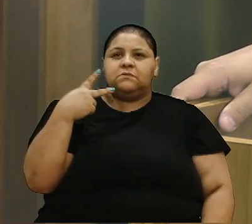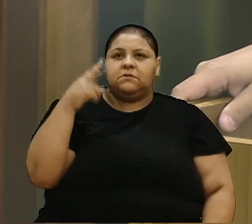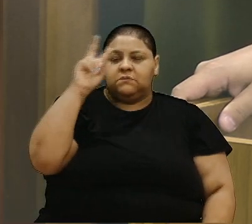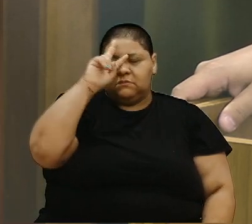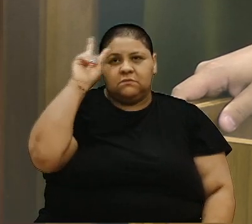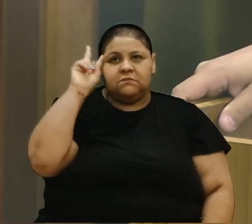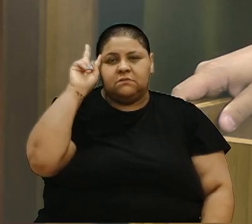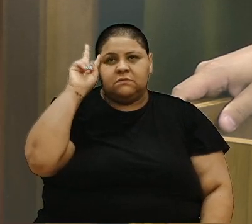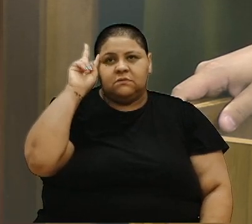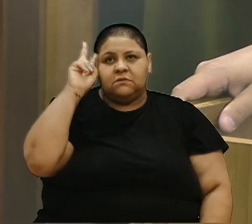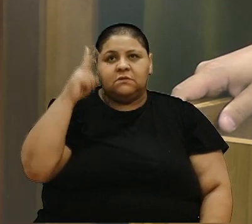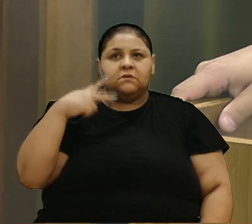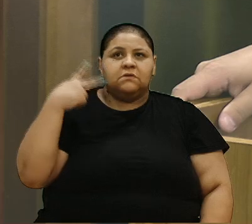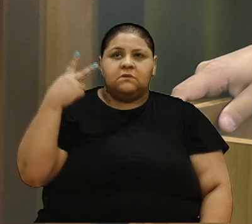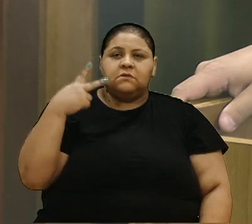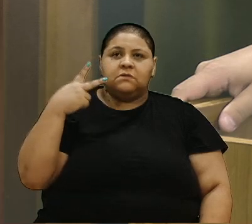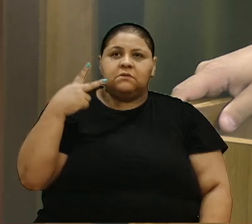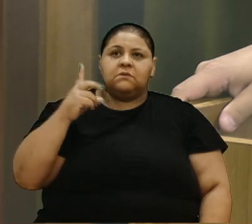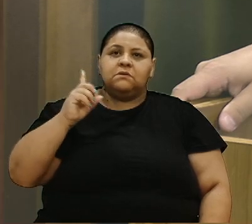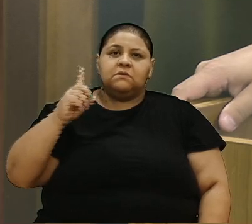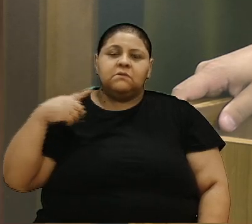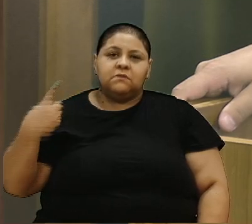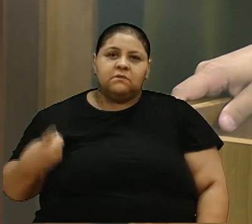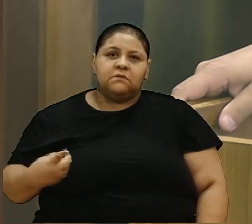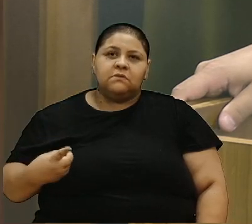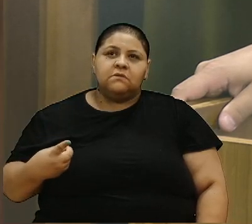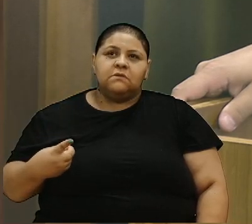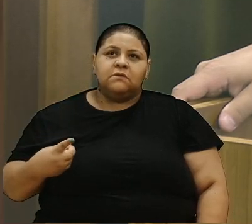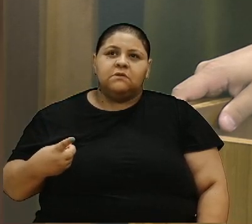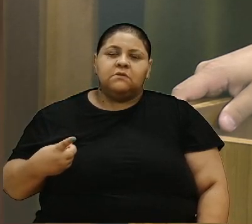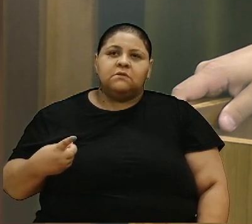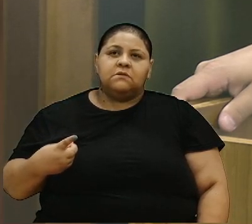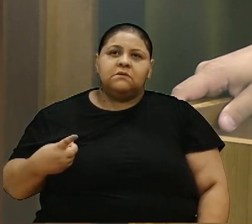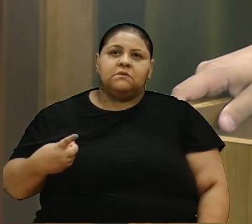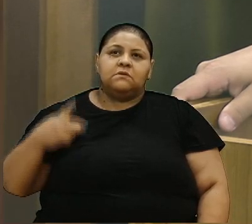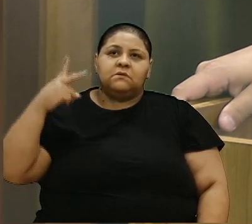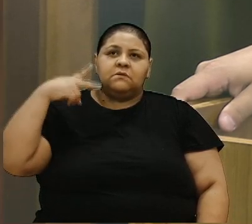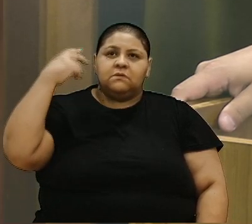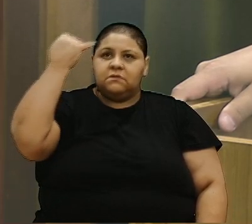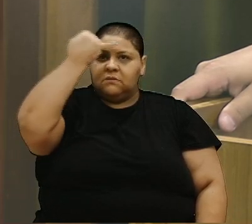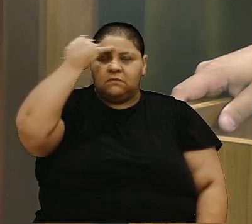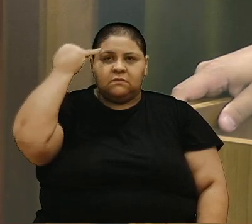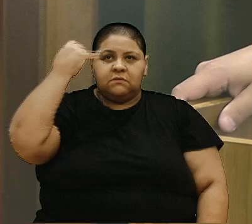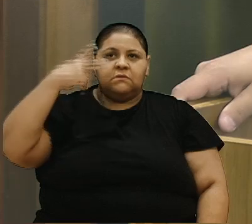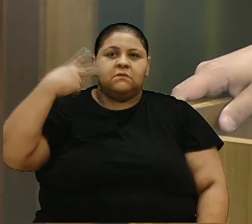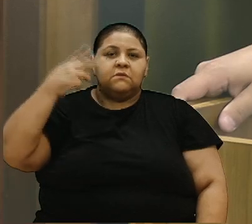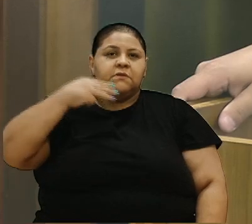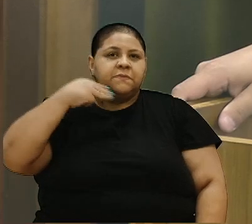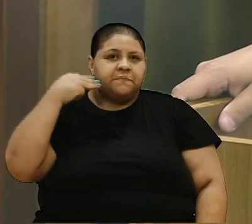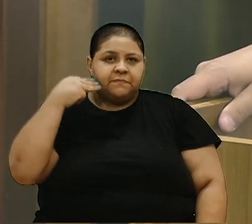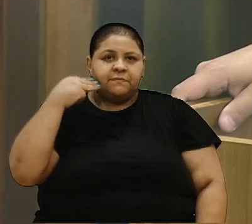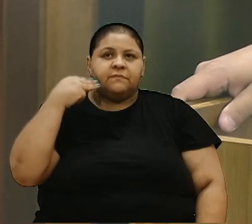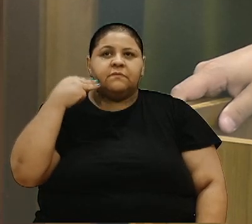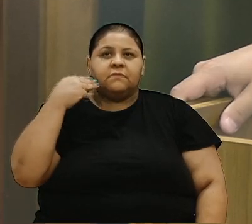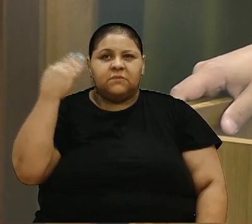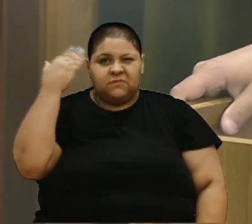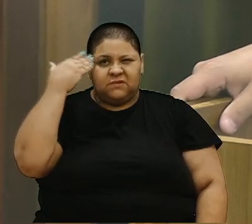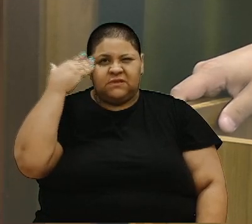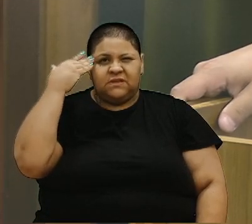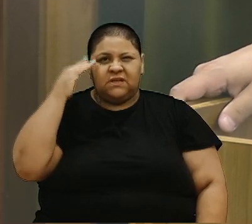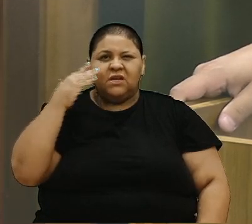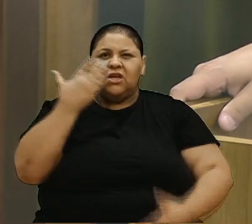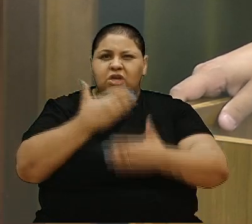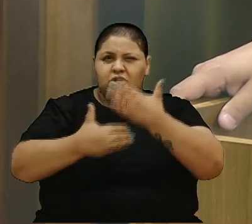Velocino, a vereadora Denise, o vereador D'Ambros e a vereadora Marisol. Eu sei que todos tiveram